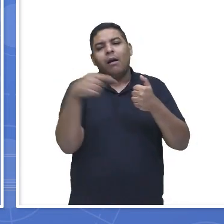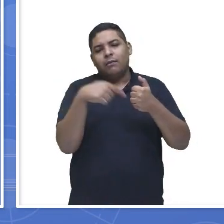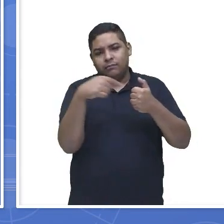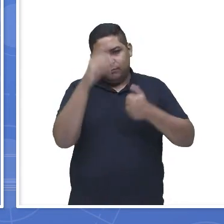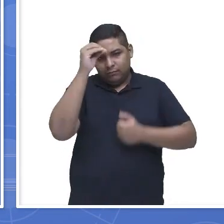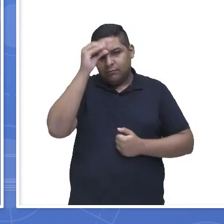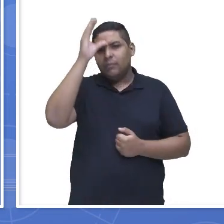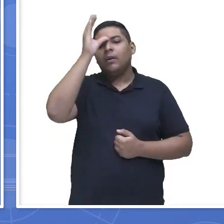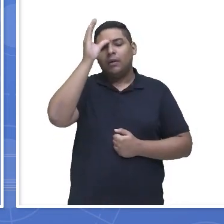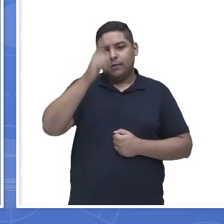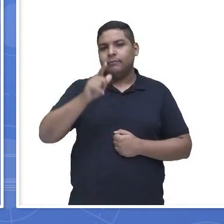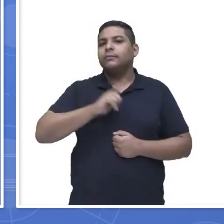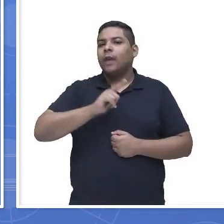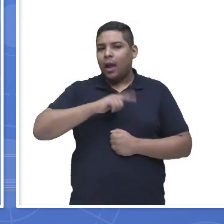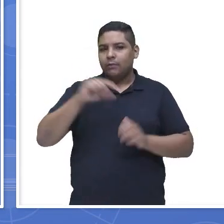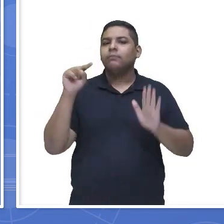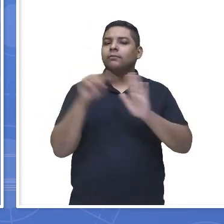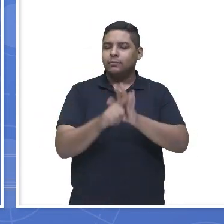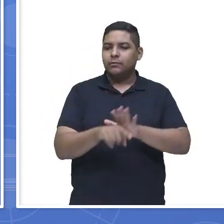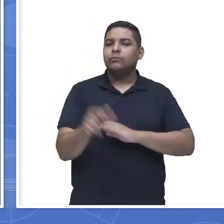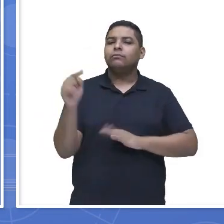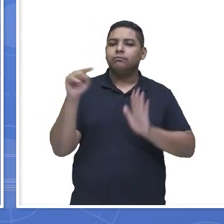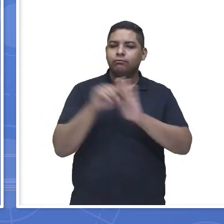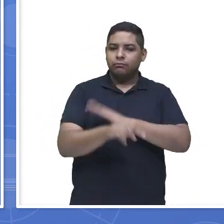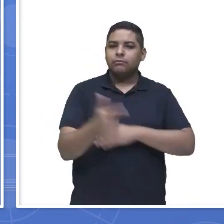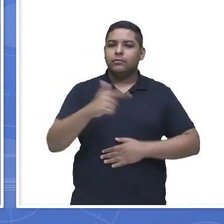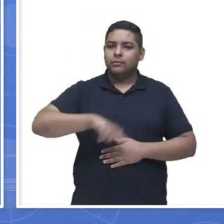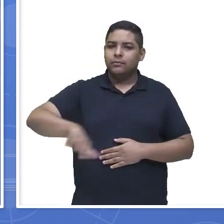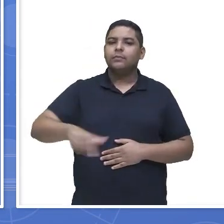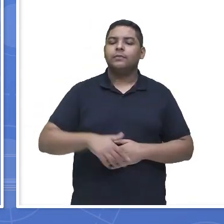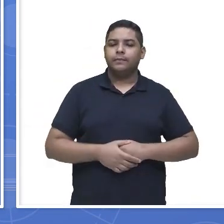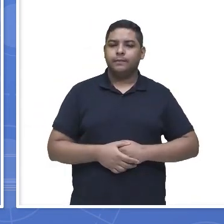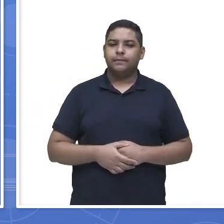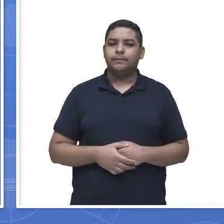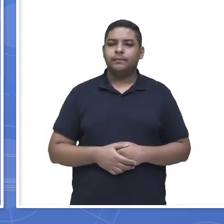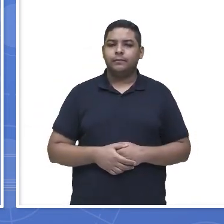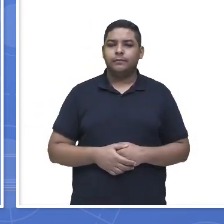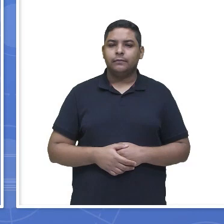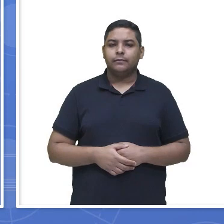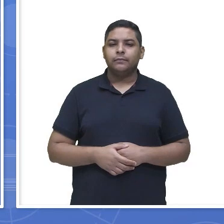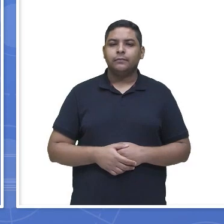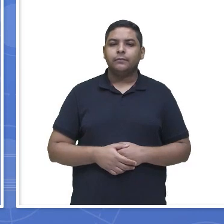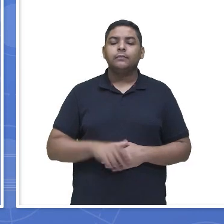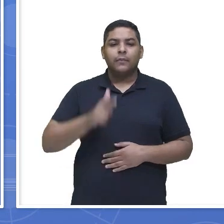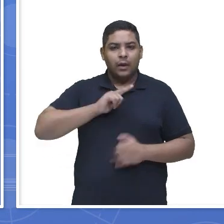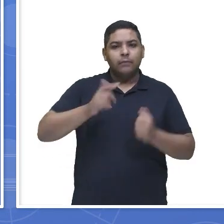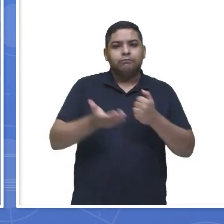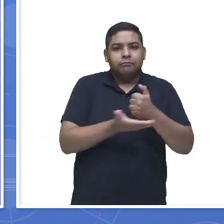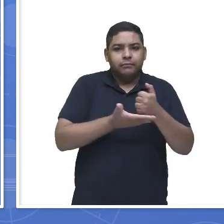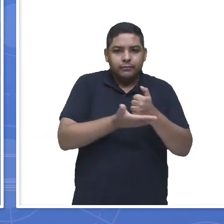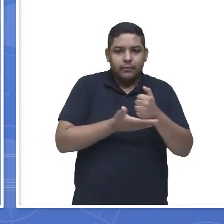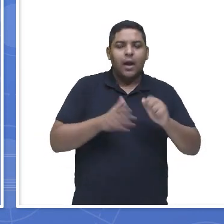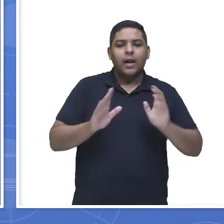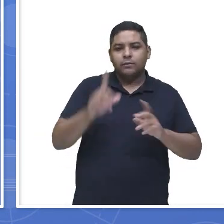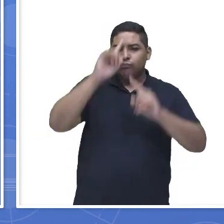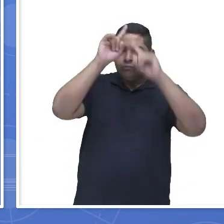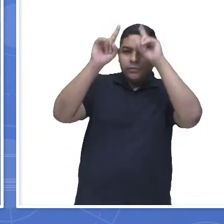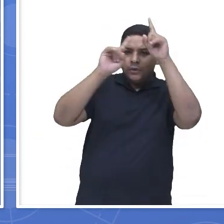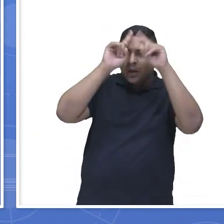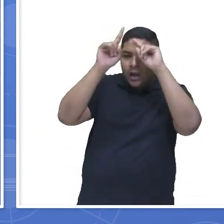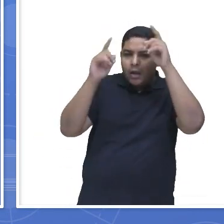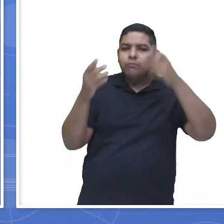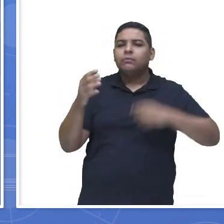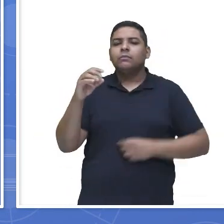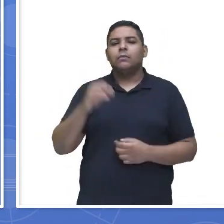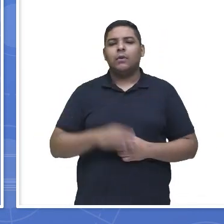um questionamento antes de a gente entrar no dogmatismo e ceticismo aí, embora a gente já esteja fazendo as bases dessas ideias que nós vamos conhecer